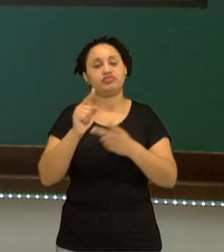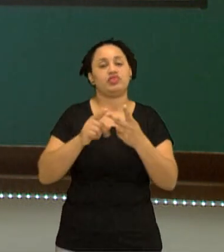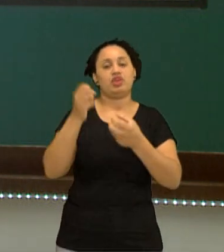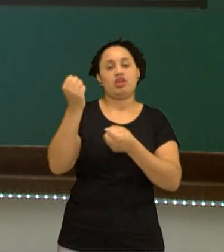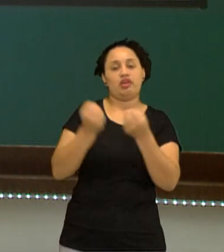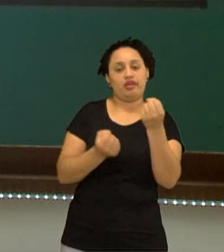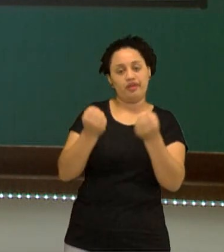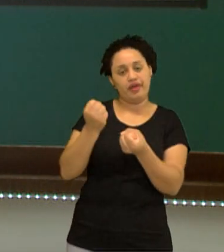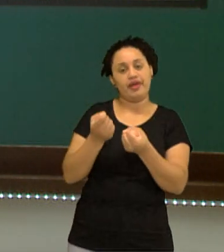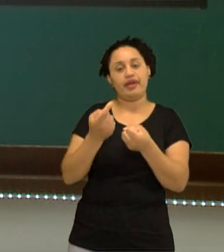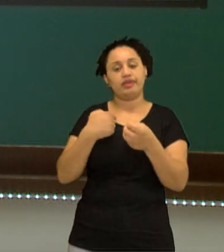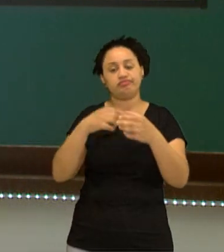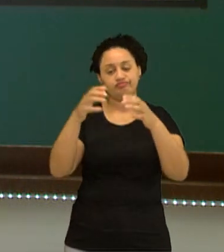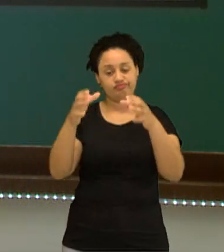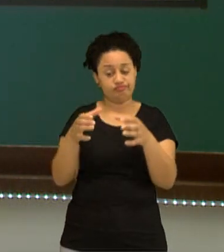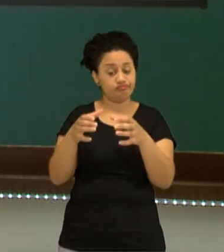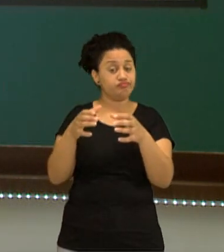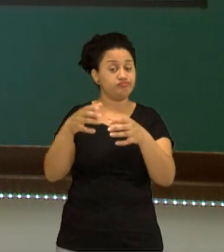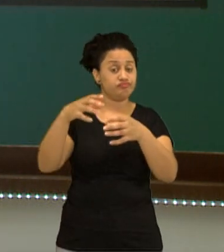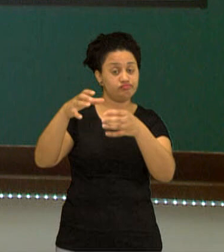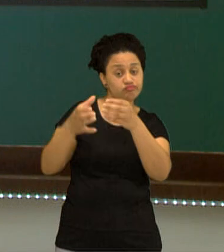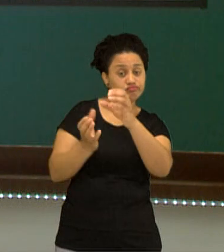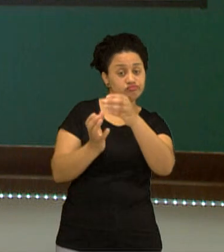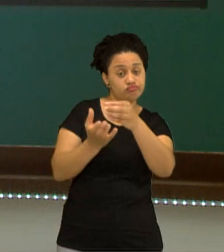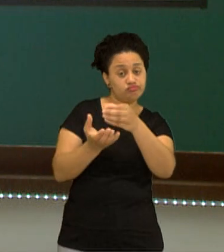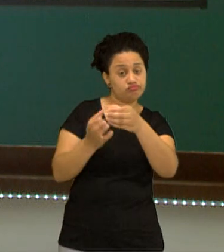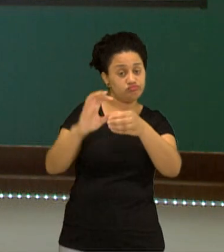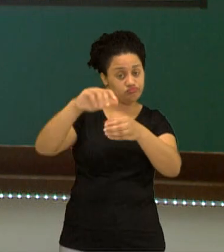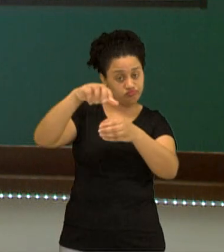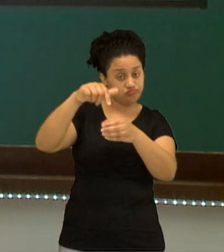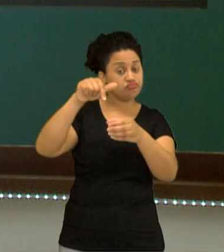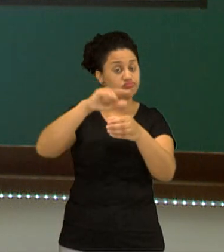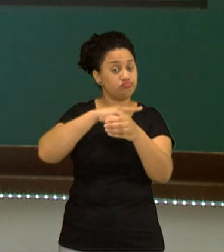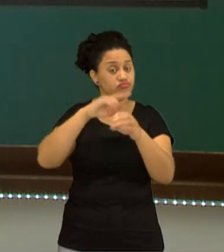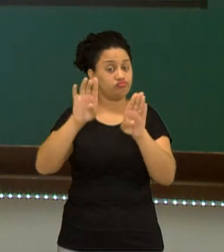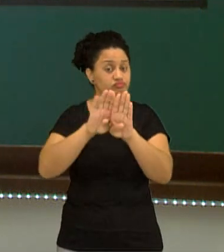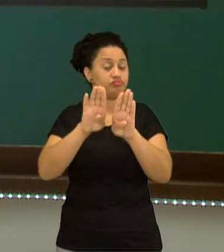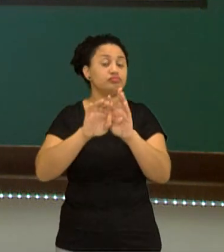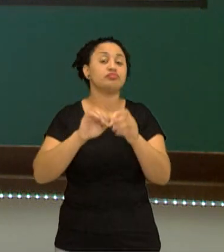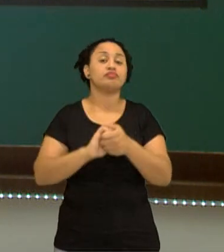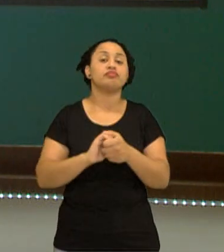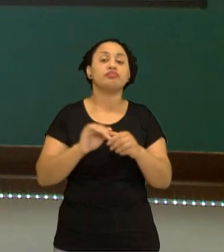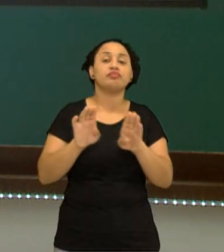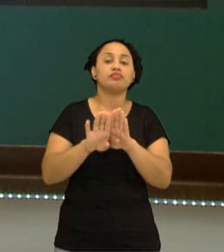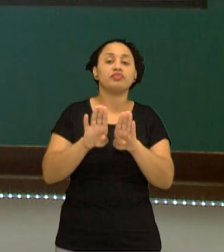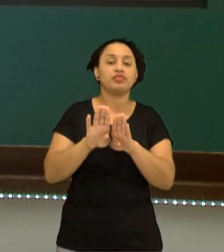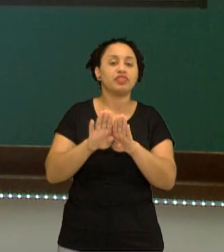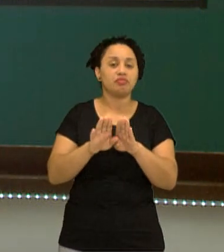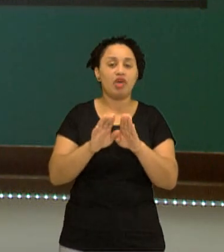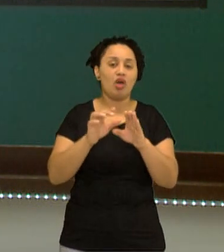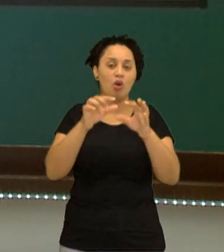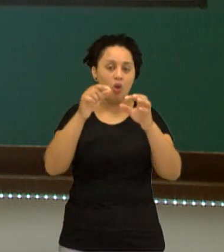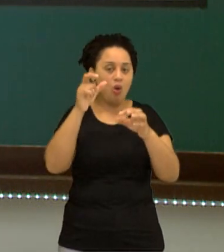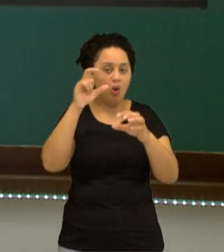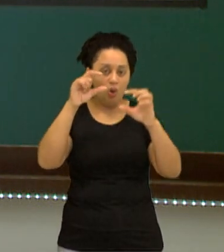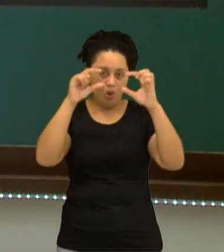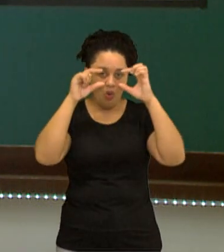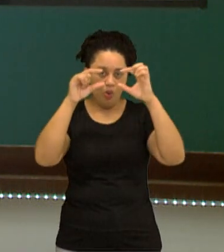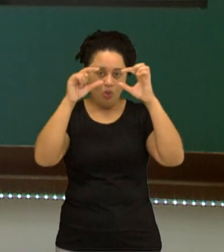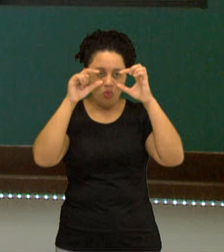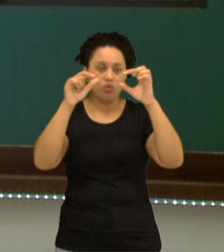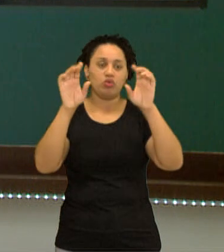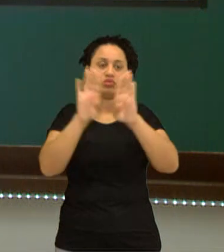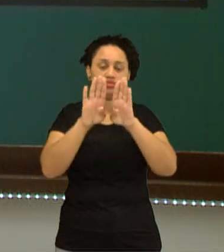carros, nos recipientes, nos potinhos, potes de vidro, na lente, em várias situações.